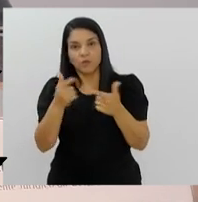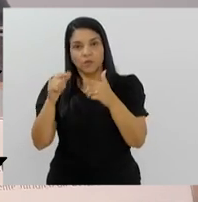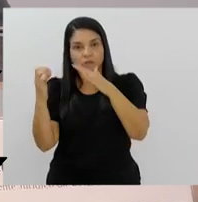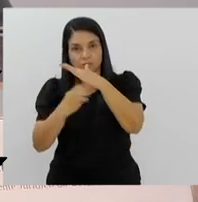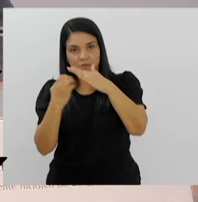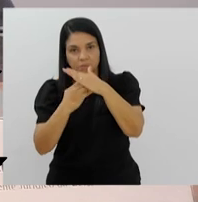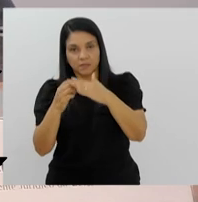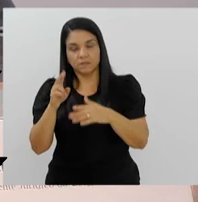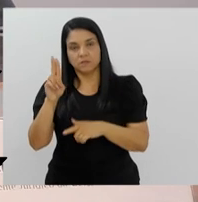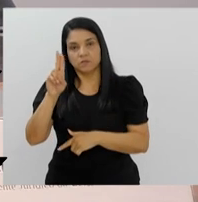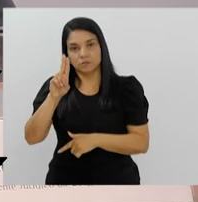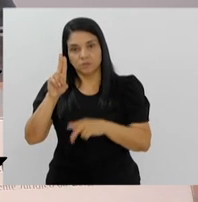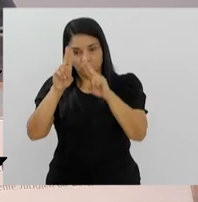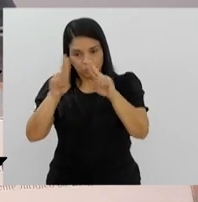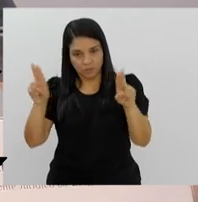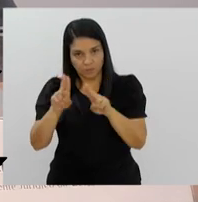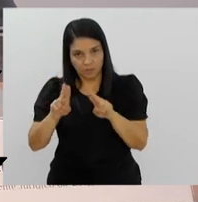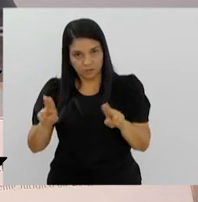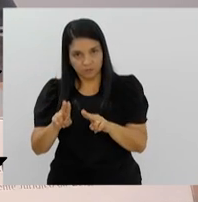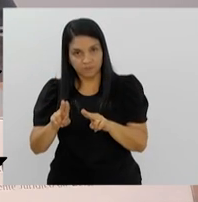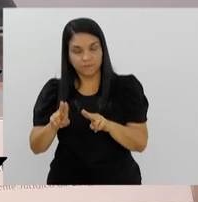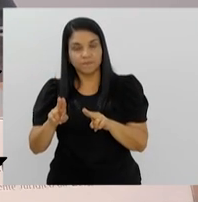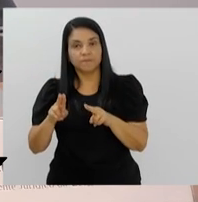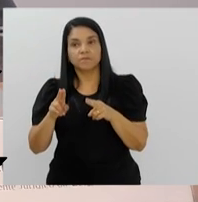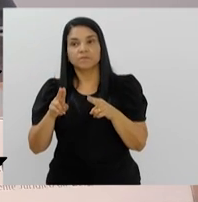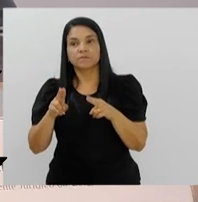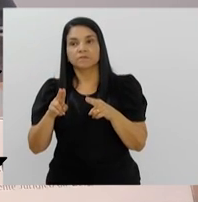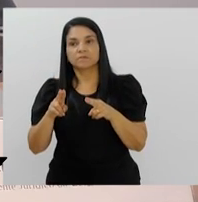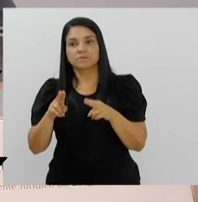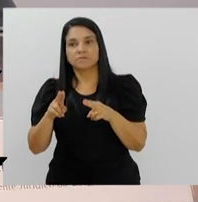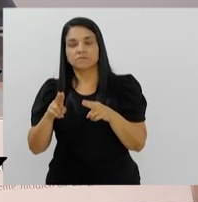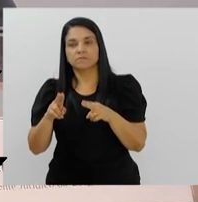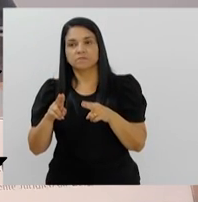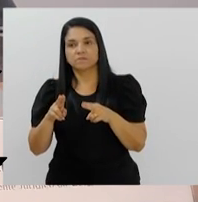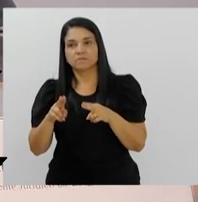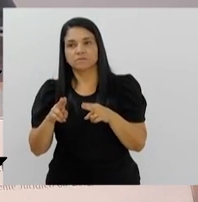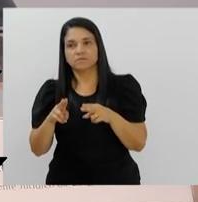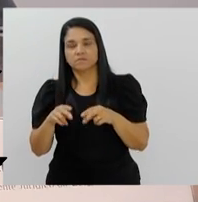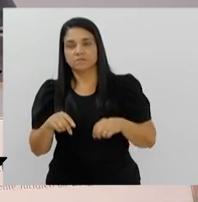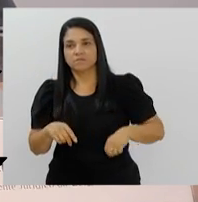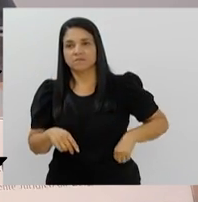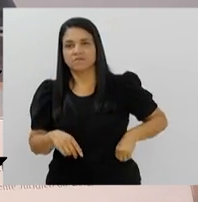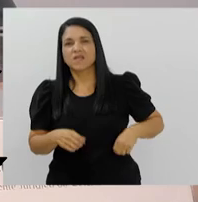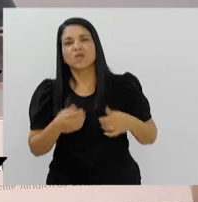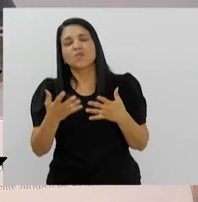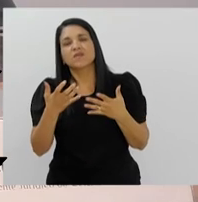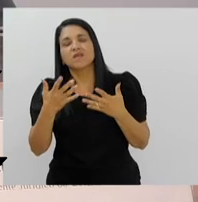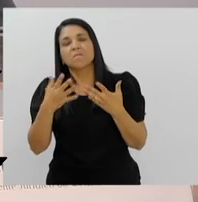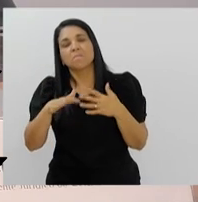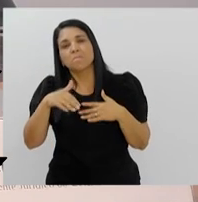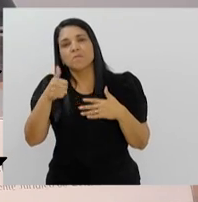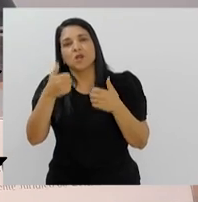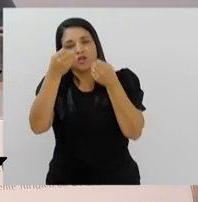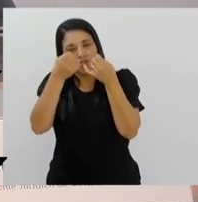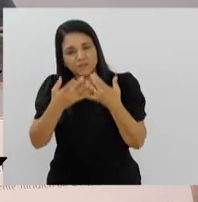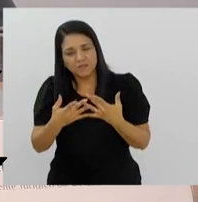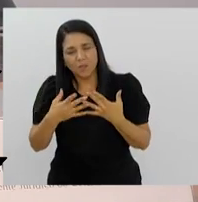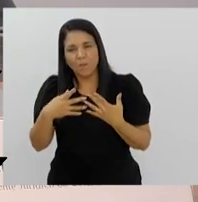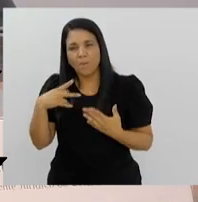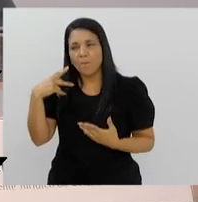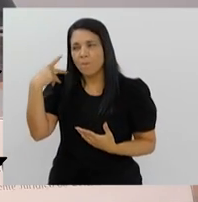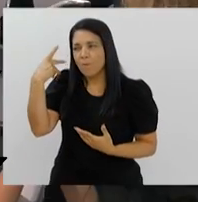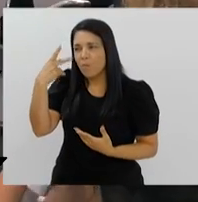sistema unim me explica por favor política eu queria melhor explicação desse caso política